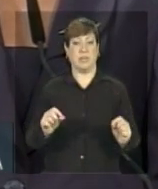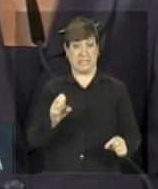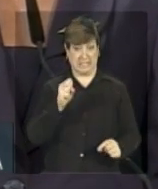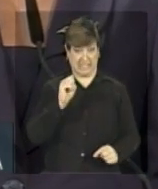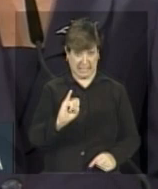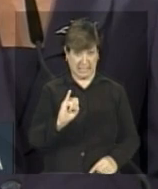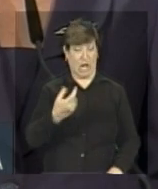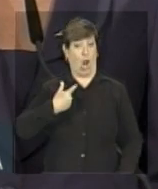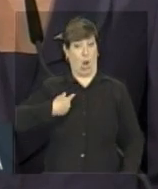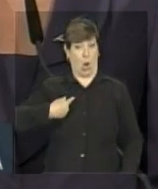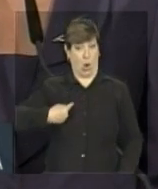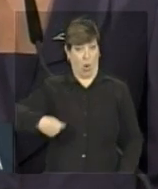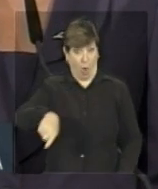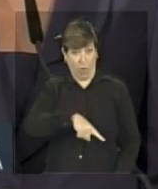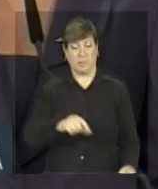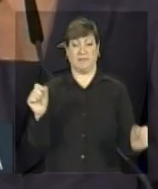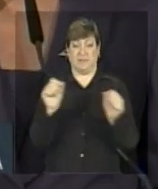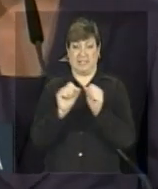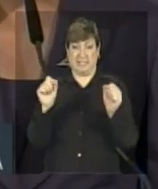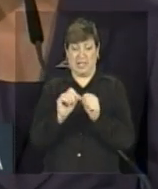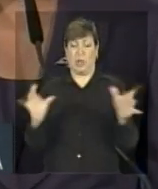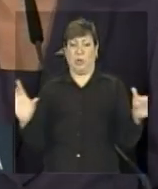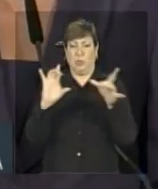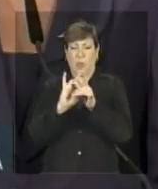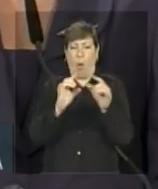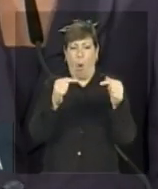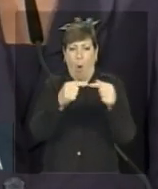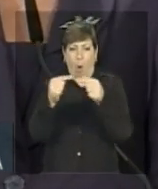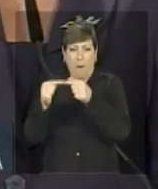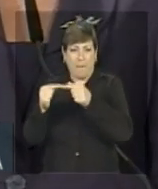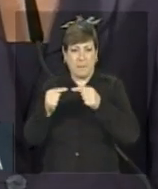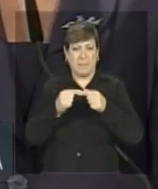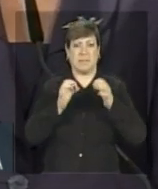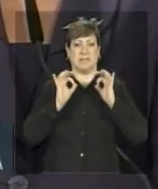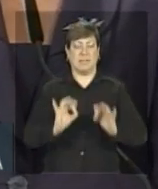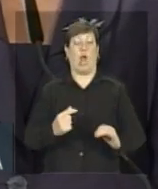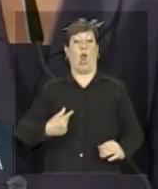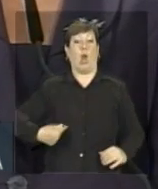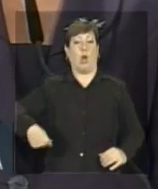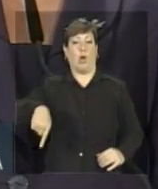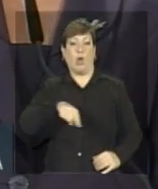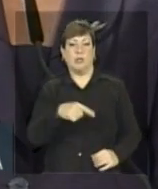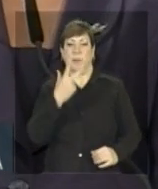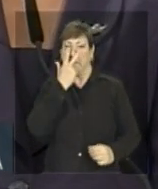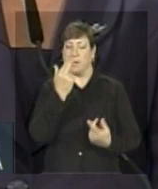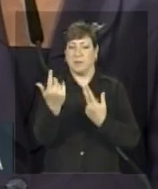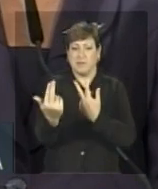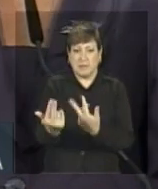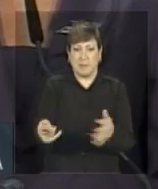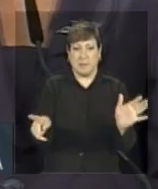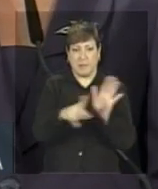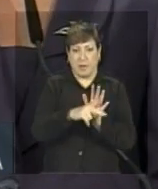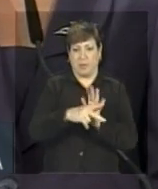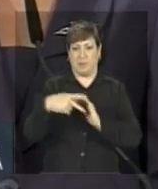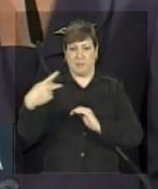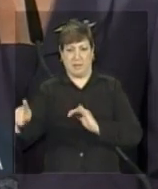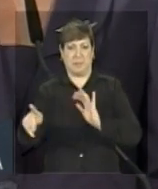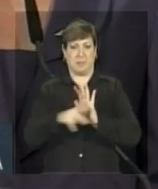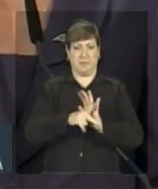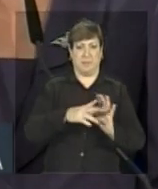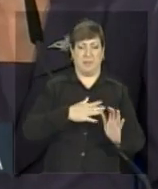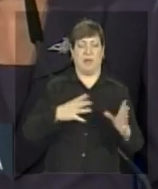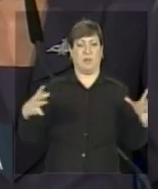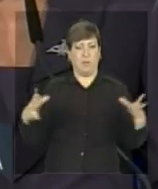nós agregarmos e combinarmos as nossas características próprias, ou seja,